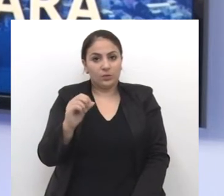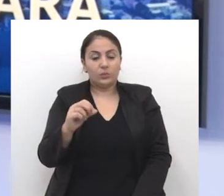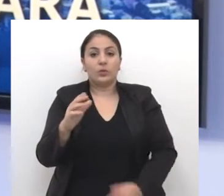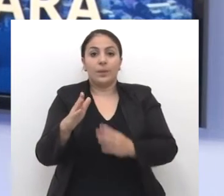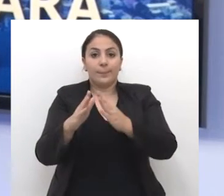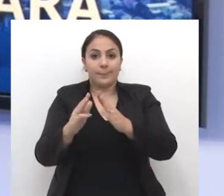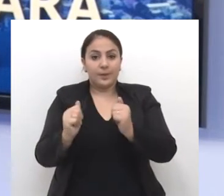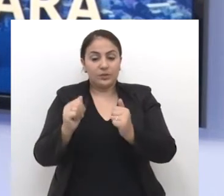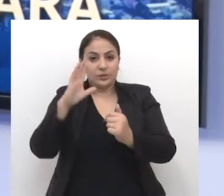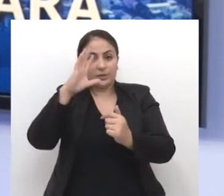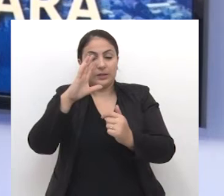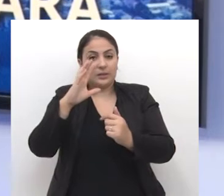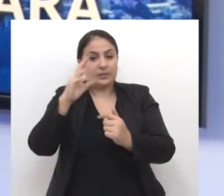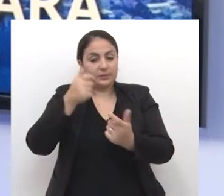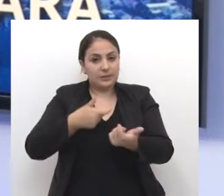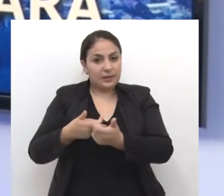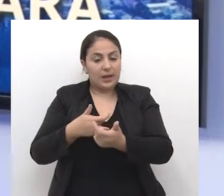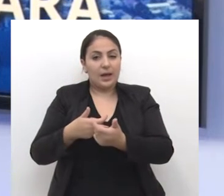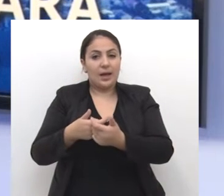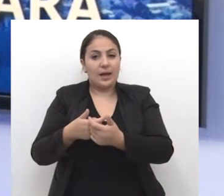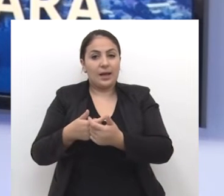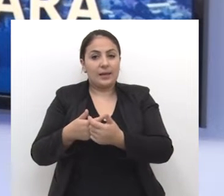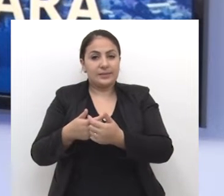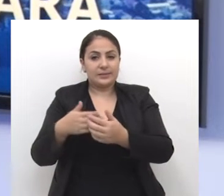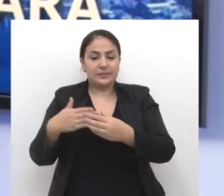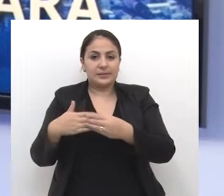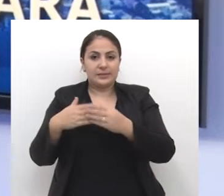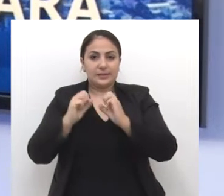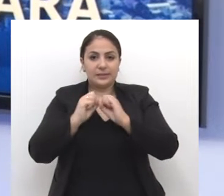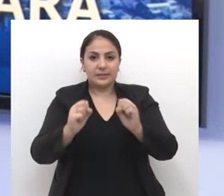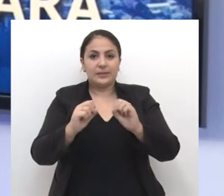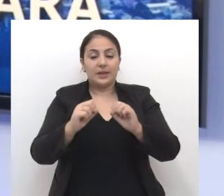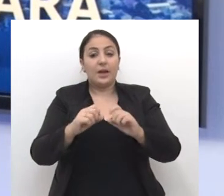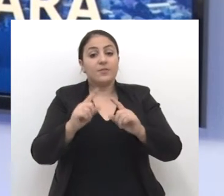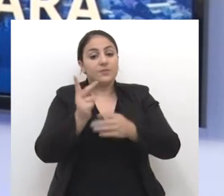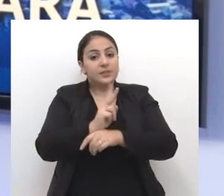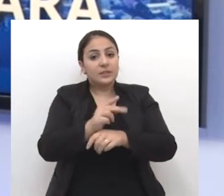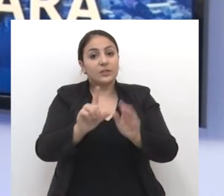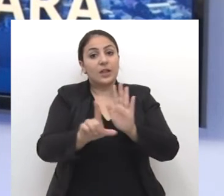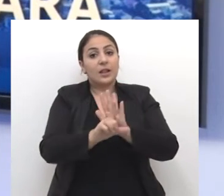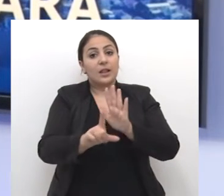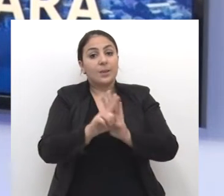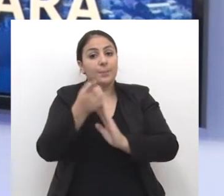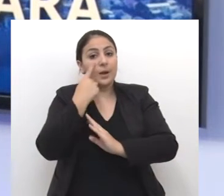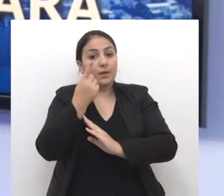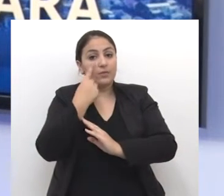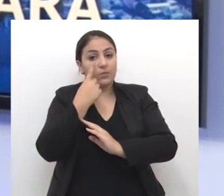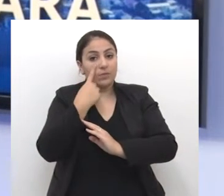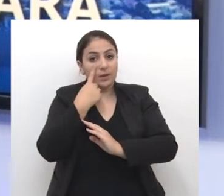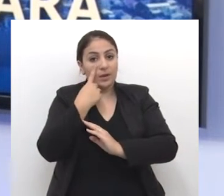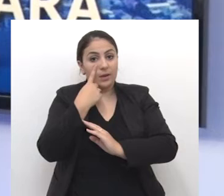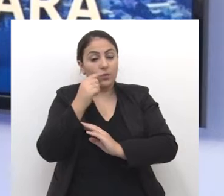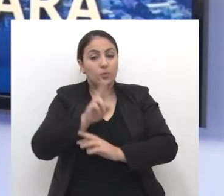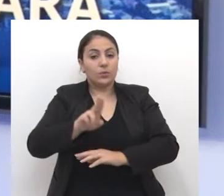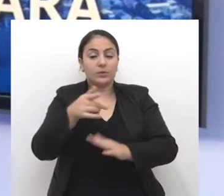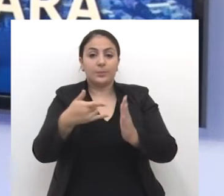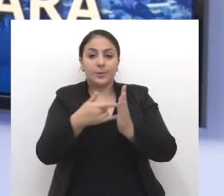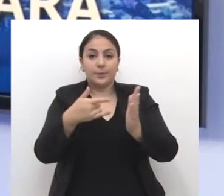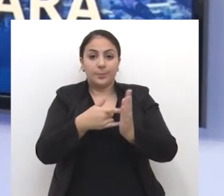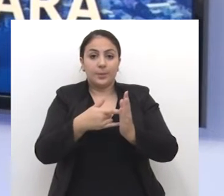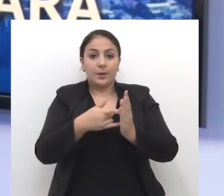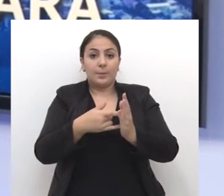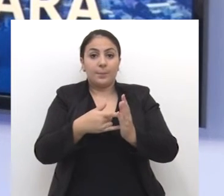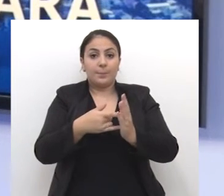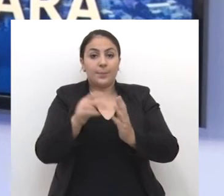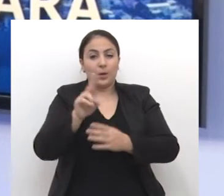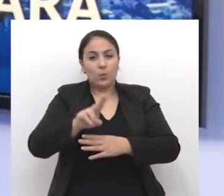está cobrando da Secretaria de Segurança Pública a fiscalização da lei que permite o uso de aplicativos para a contratação do serviço